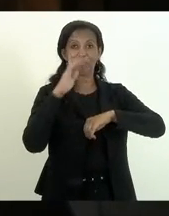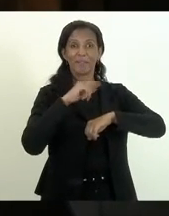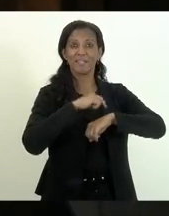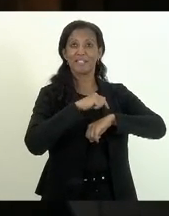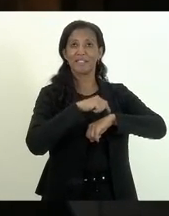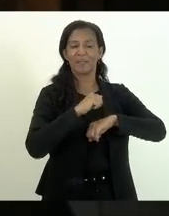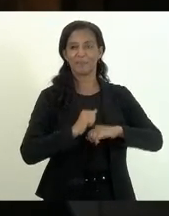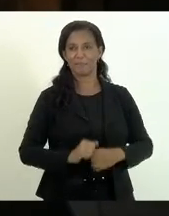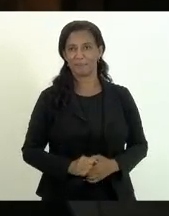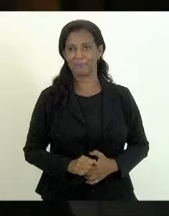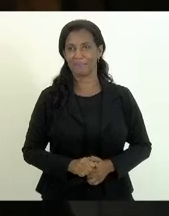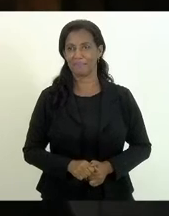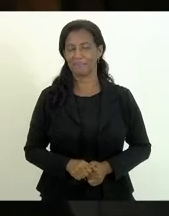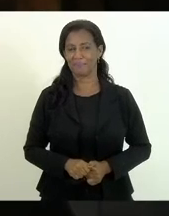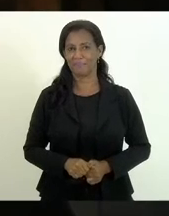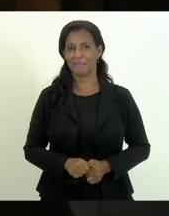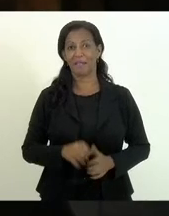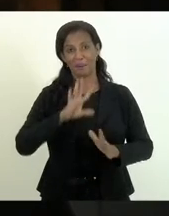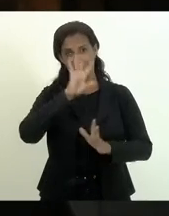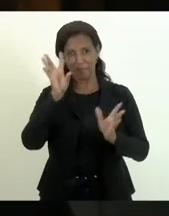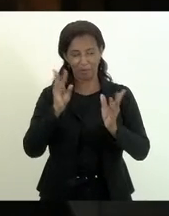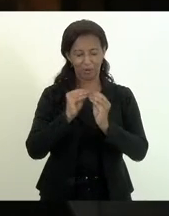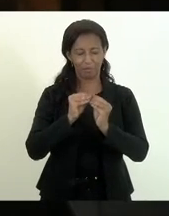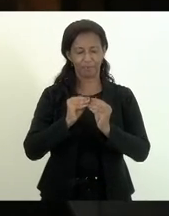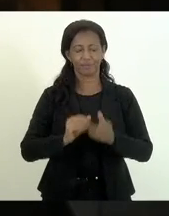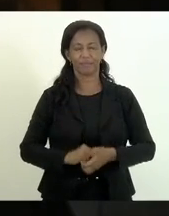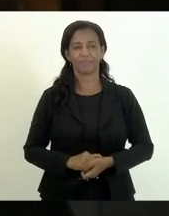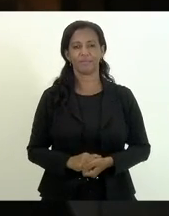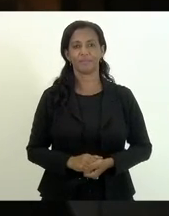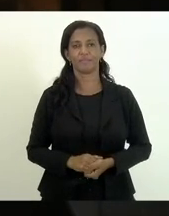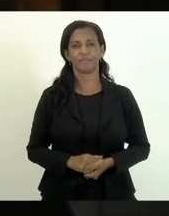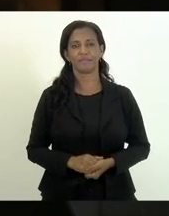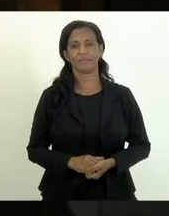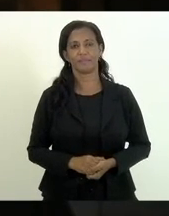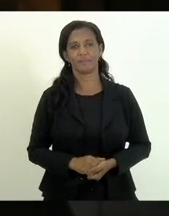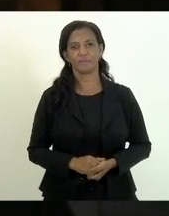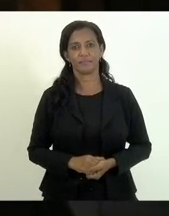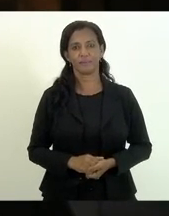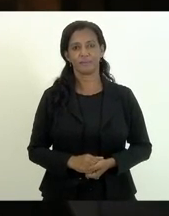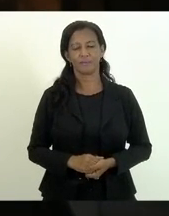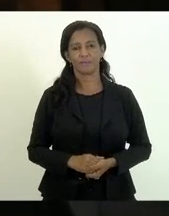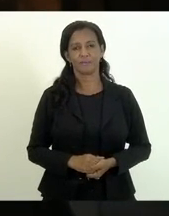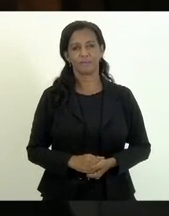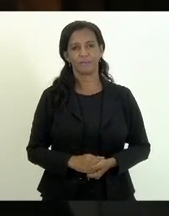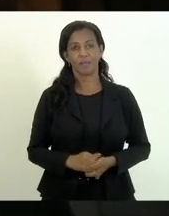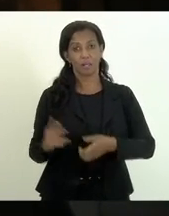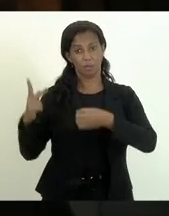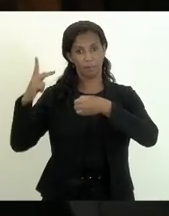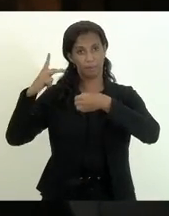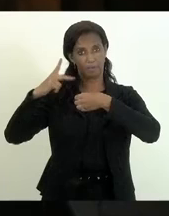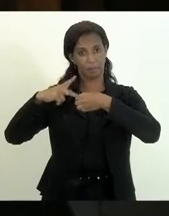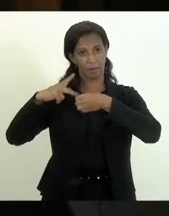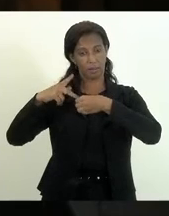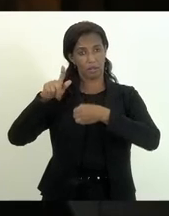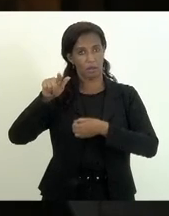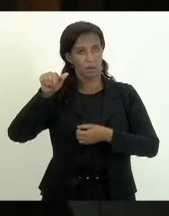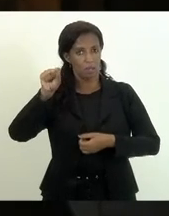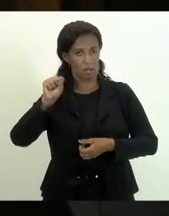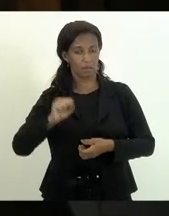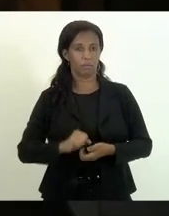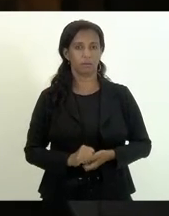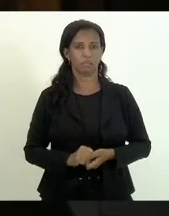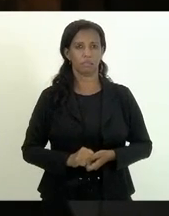só você tem toda razão mas para concluir e na área de petróleo e gás